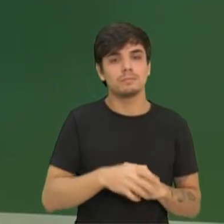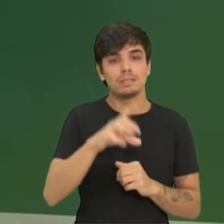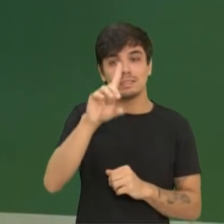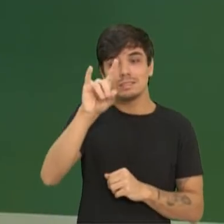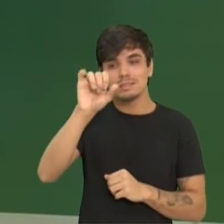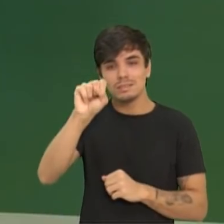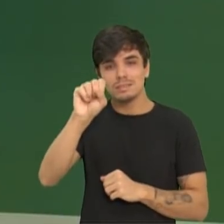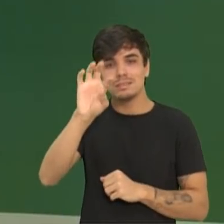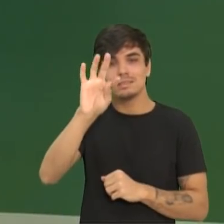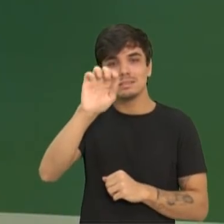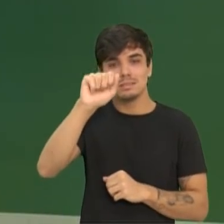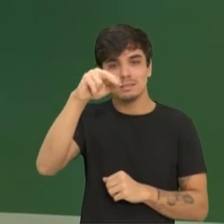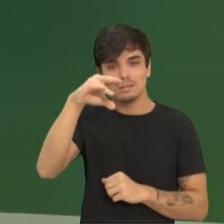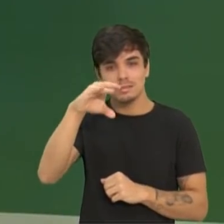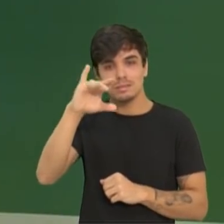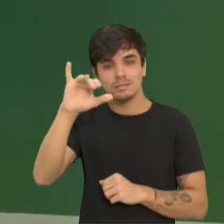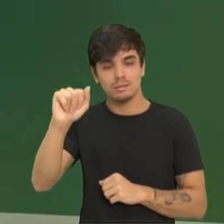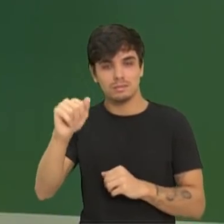Distância,